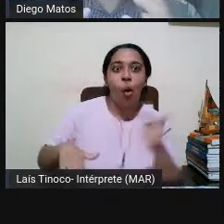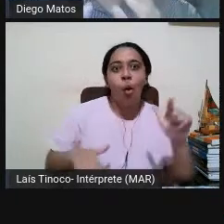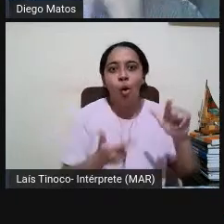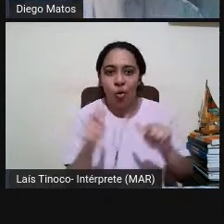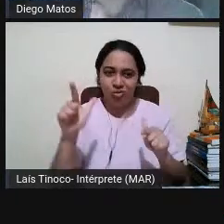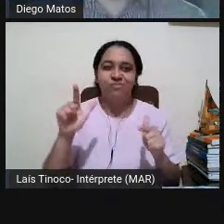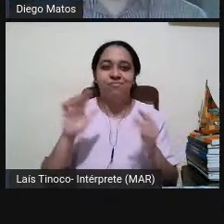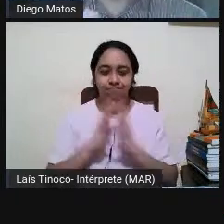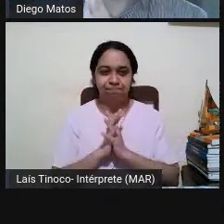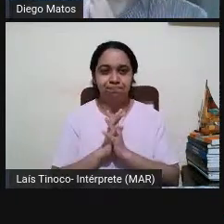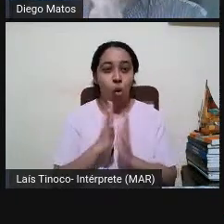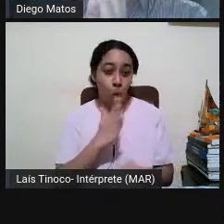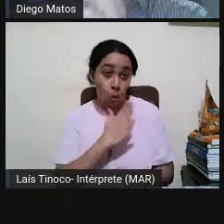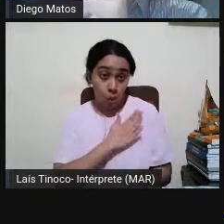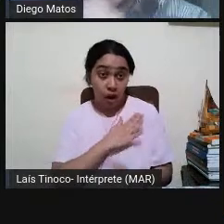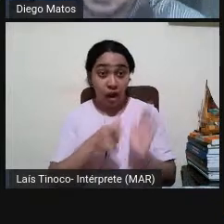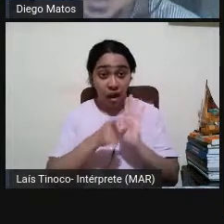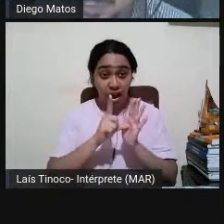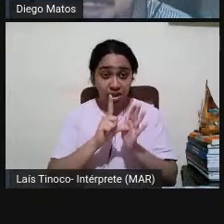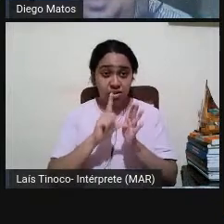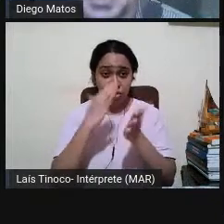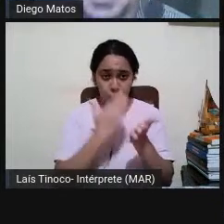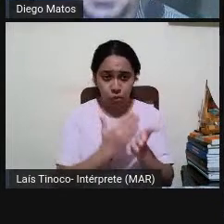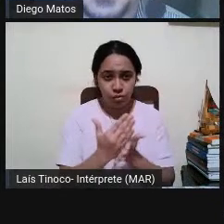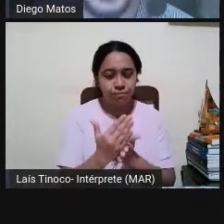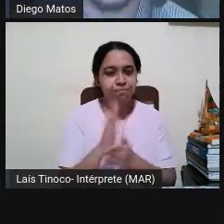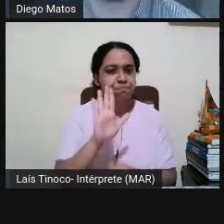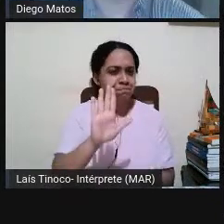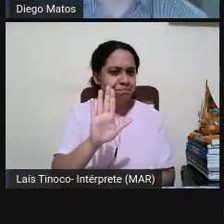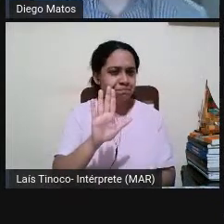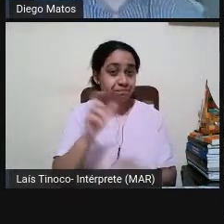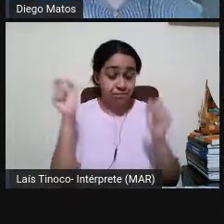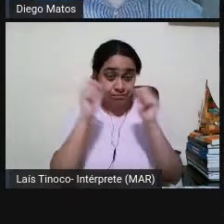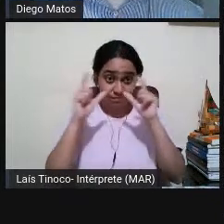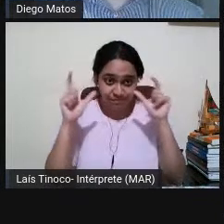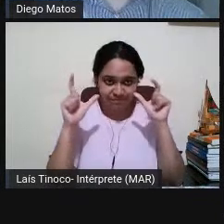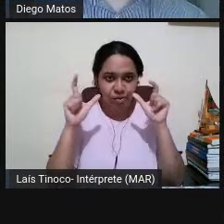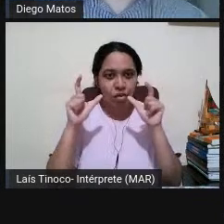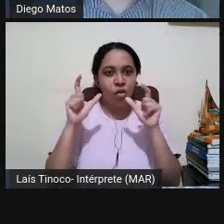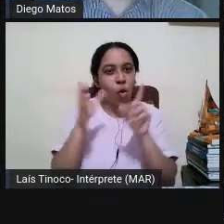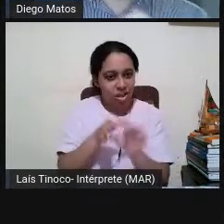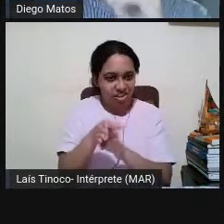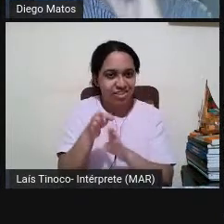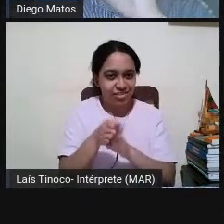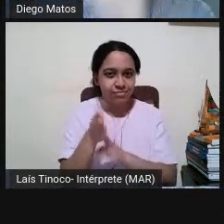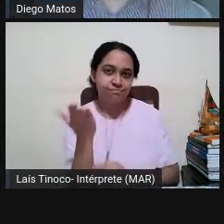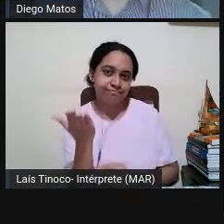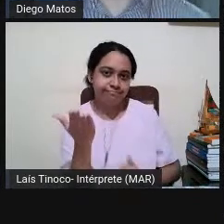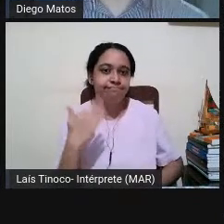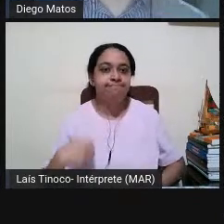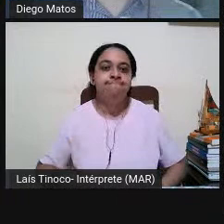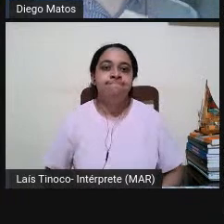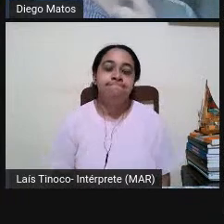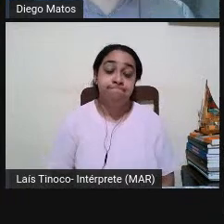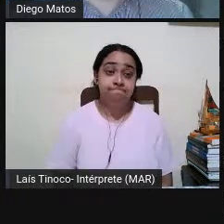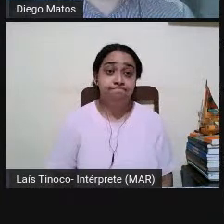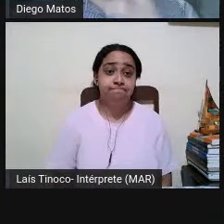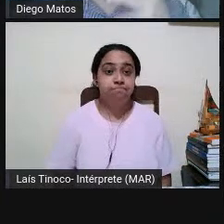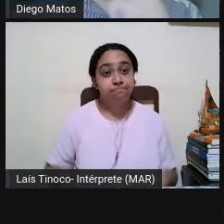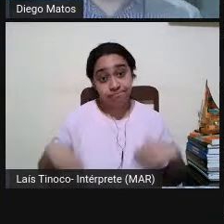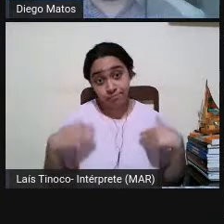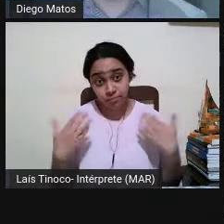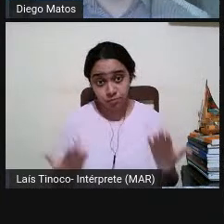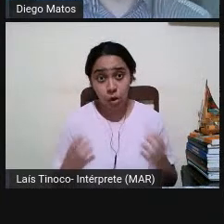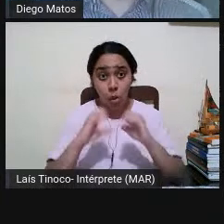Eu sempre gosto de dar o seguinte Alerta gente por mais que